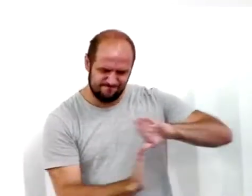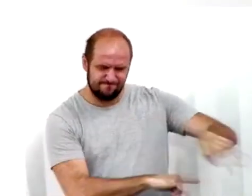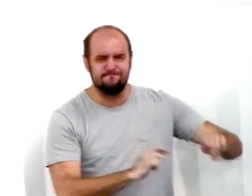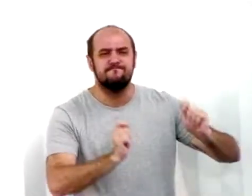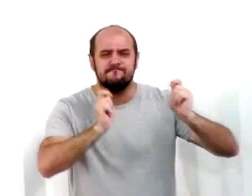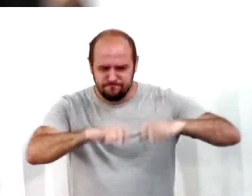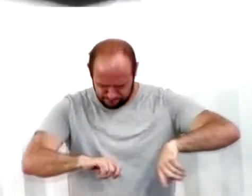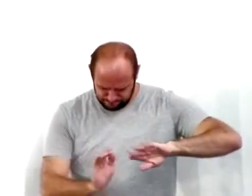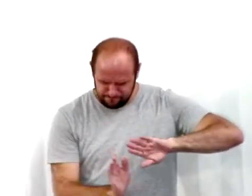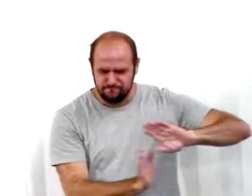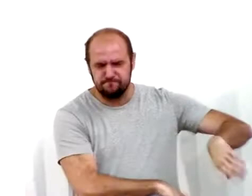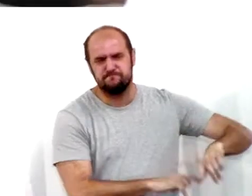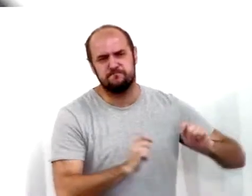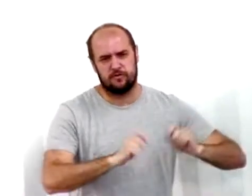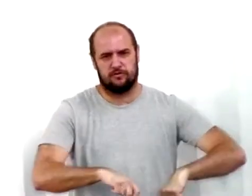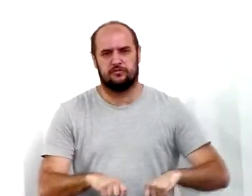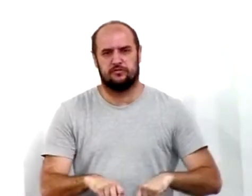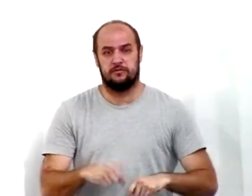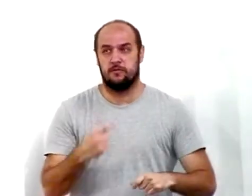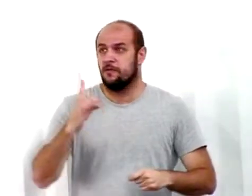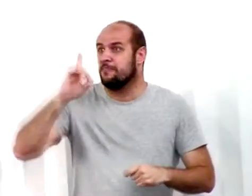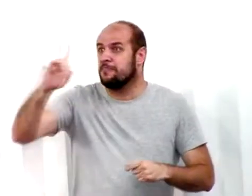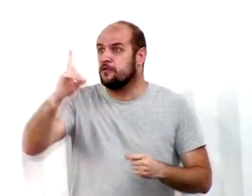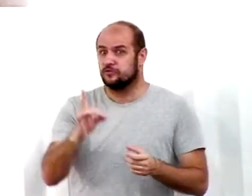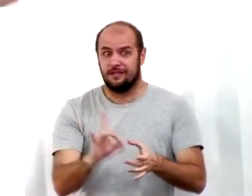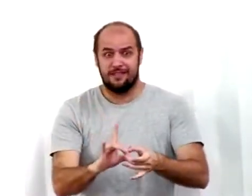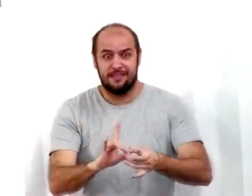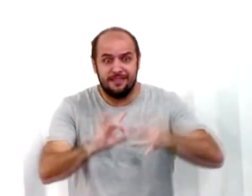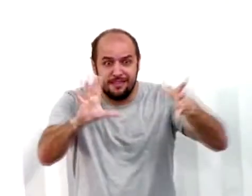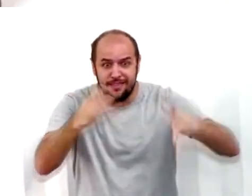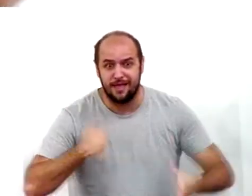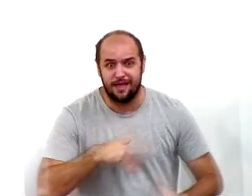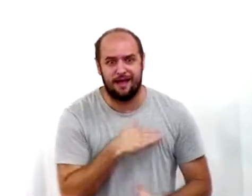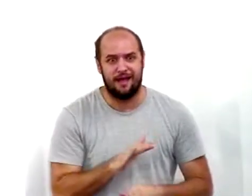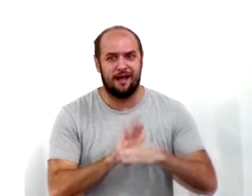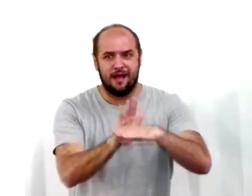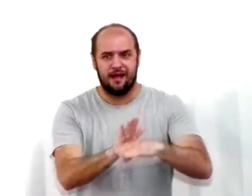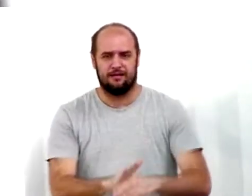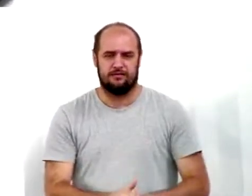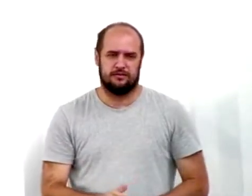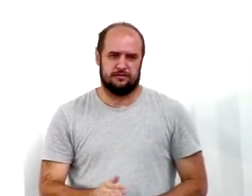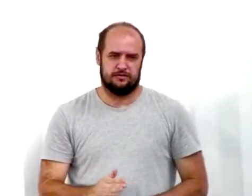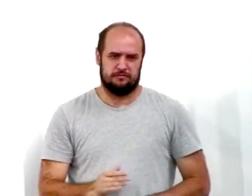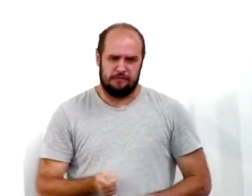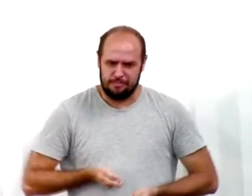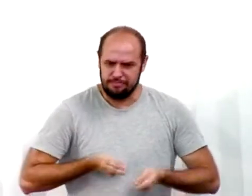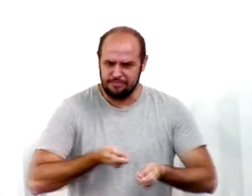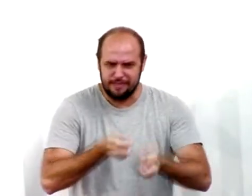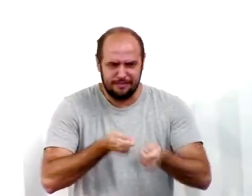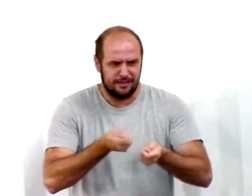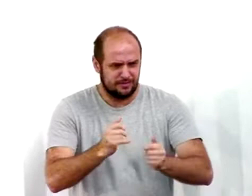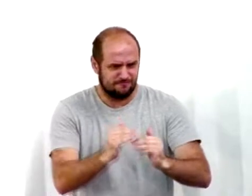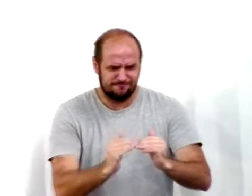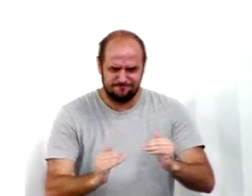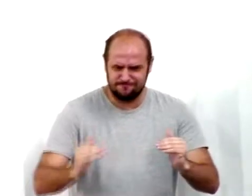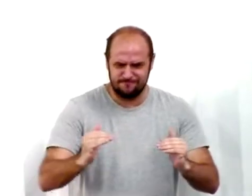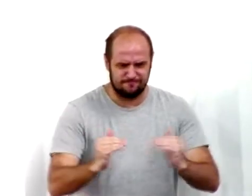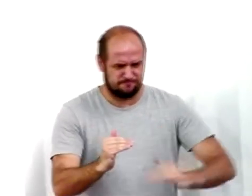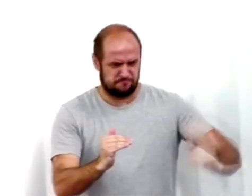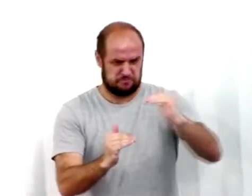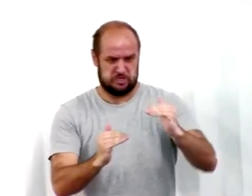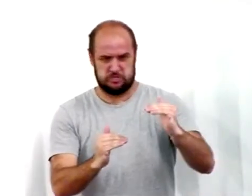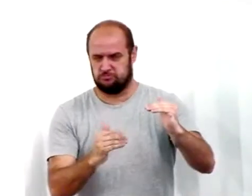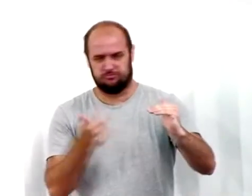essa provisão, Deus nos dá o livramento. O fato de que nenhuma tentação está acima das nossas condições de dizer não